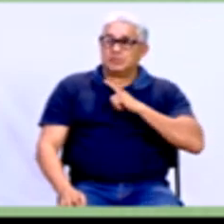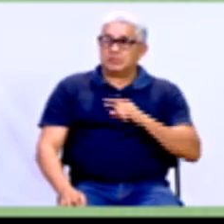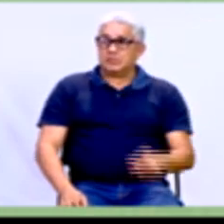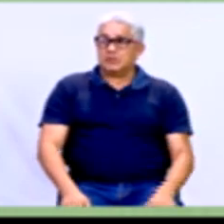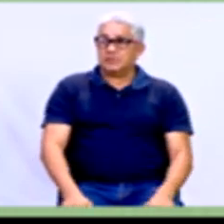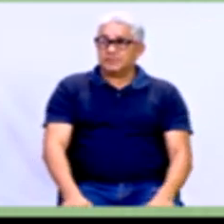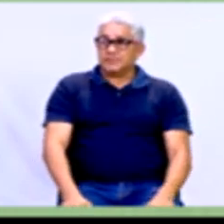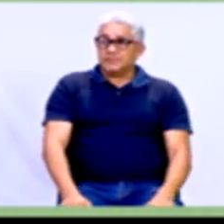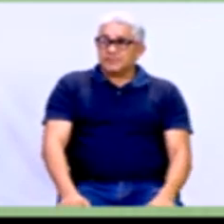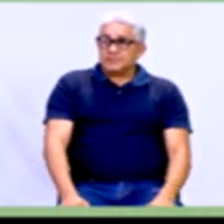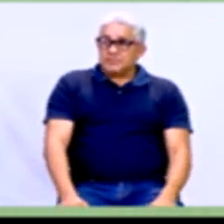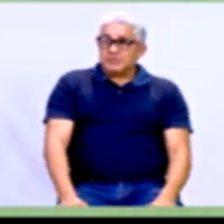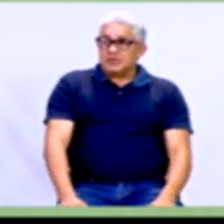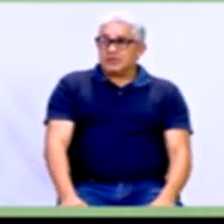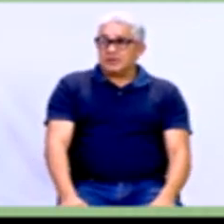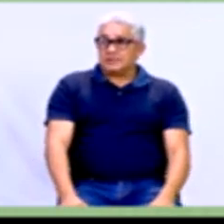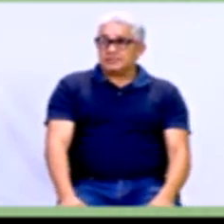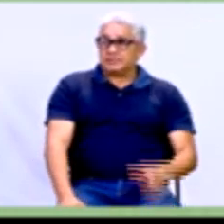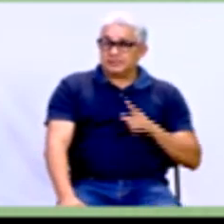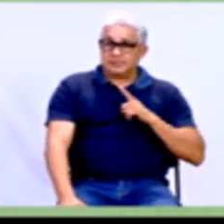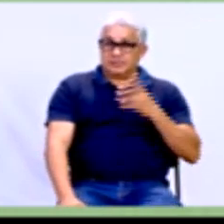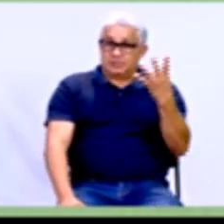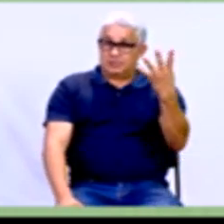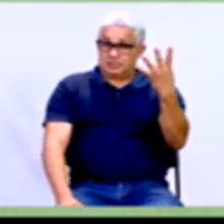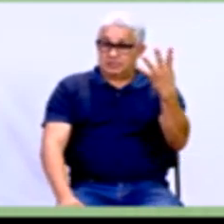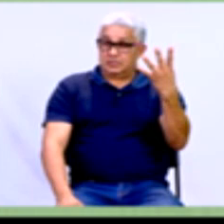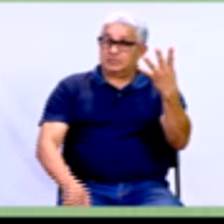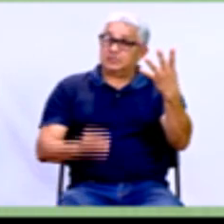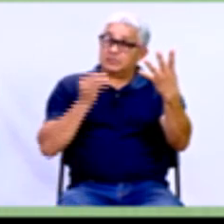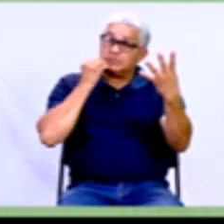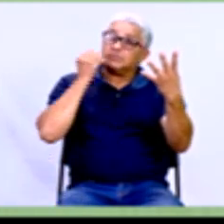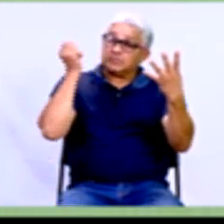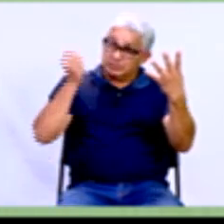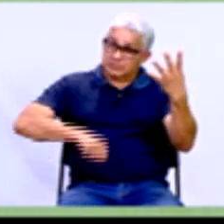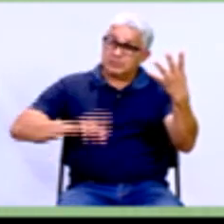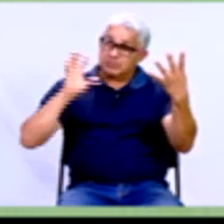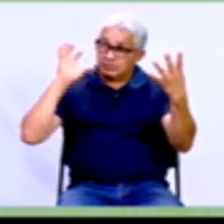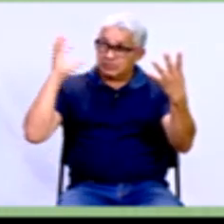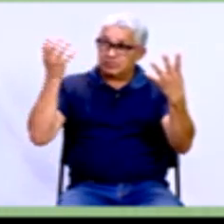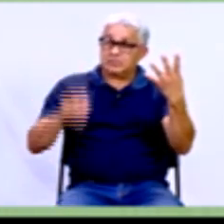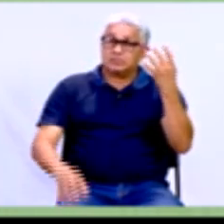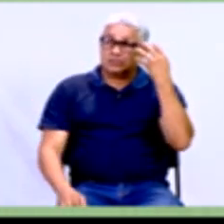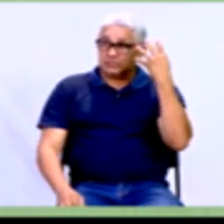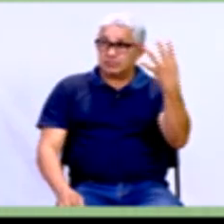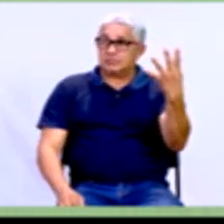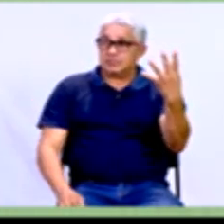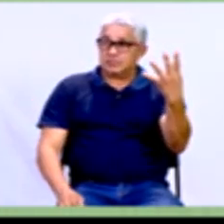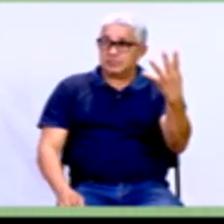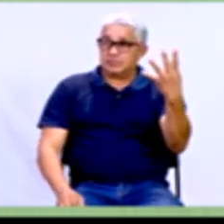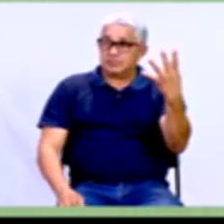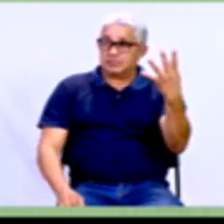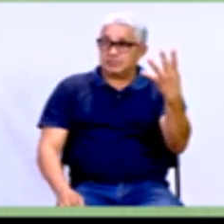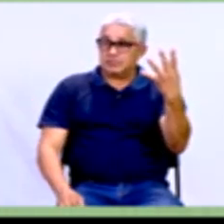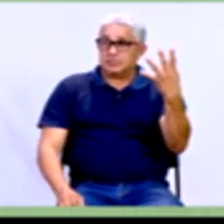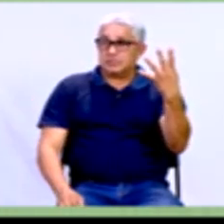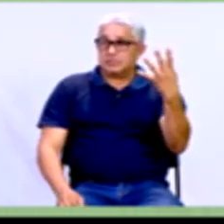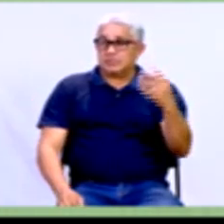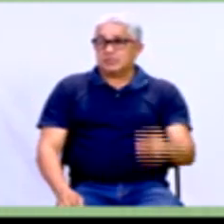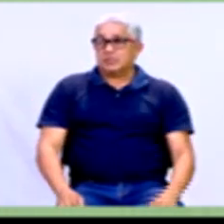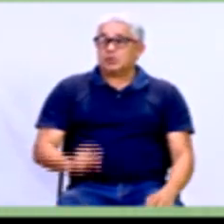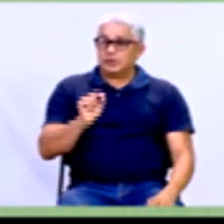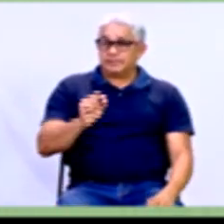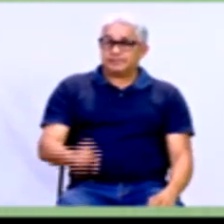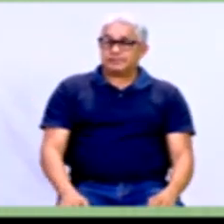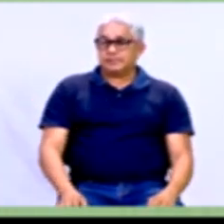2, 3, 4. A gente tem 4 possibilidades disso acontecer. 4 em 6. Então, a gente vai ter o